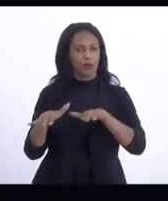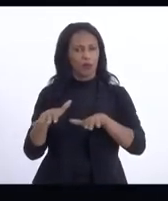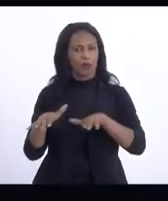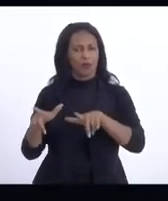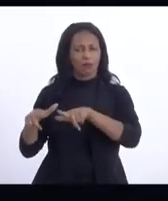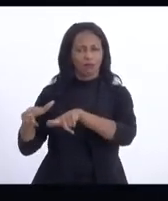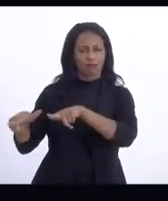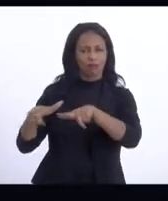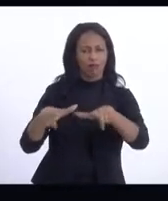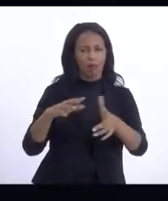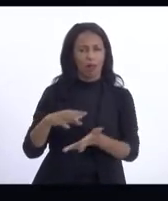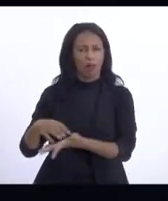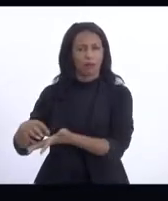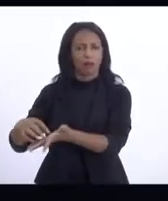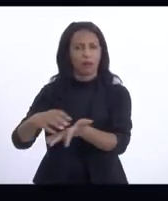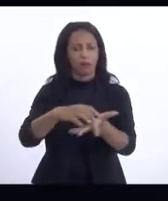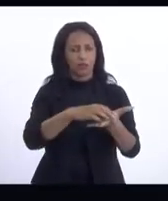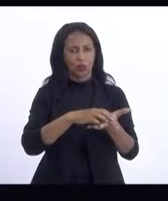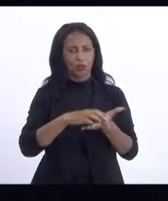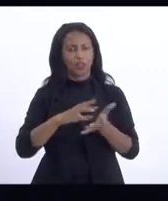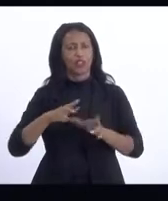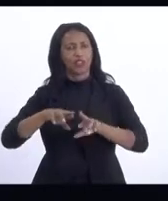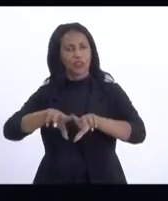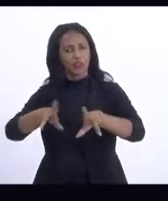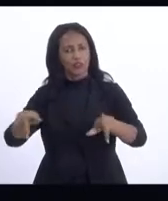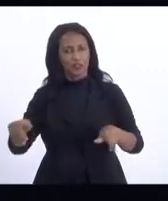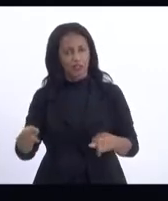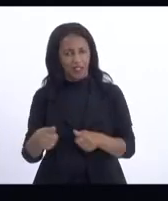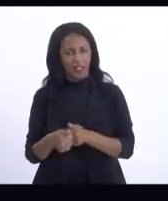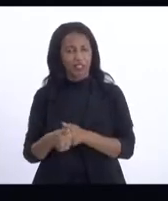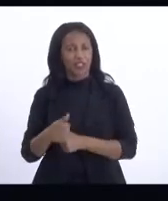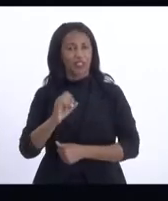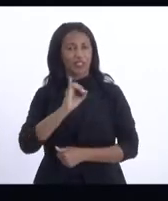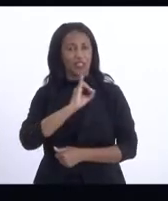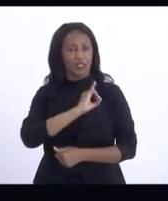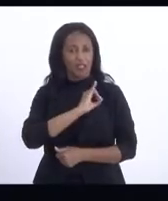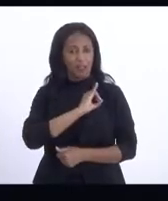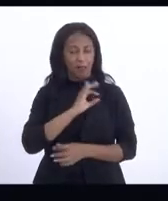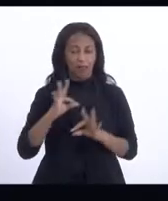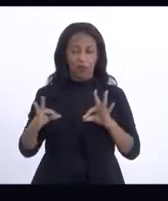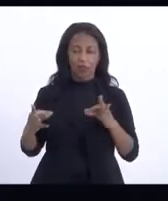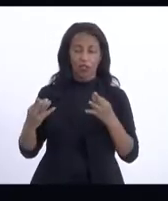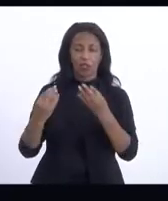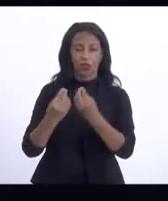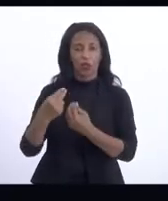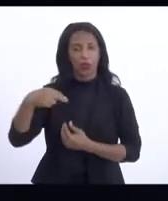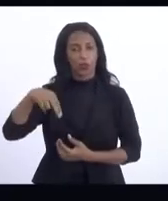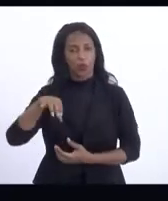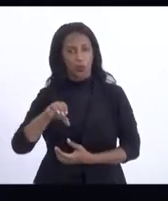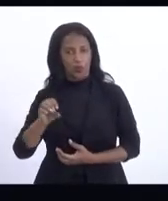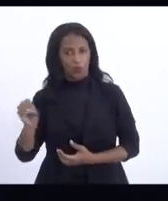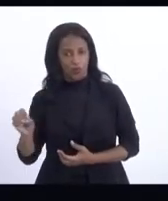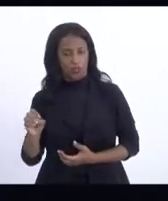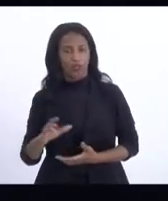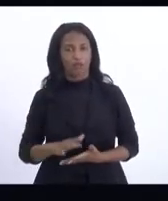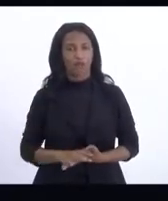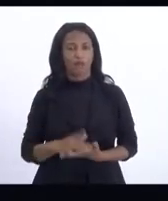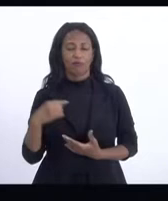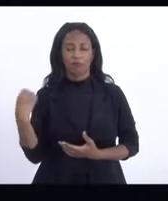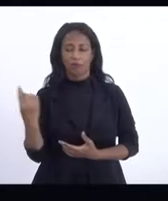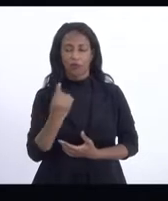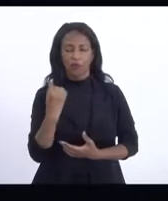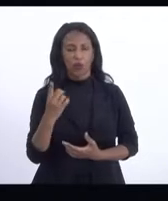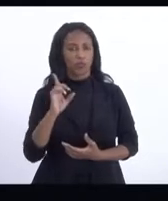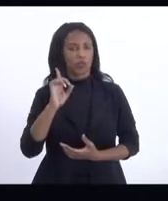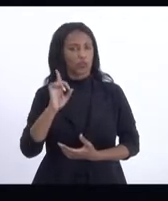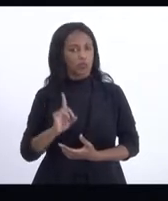de diferentes setores de atividades econômicas de Itaperuna e de todo o Noroeste Fluminense. Nós, da